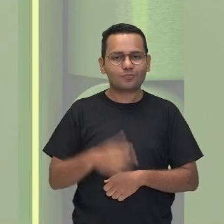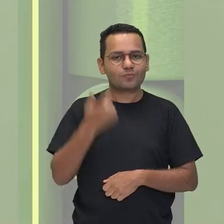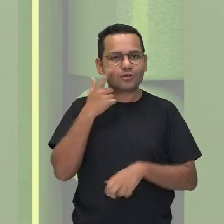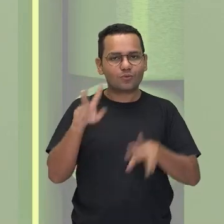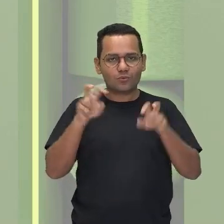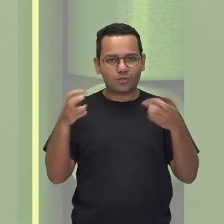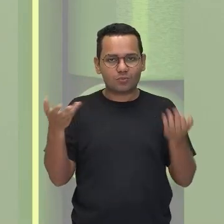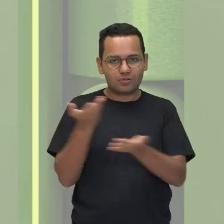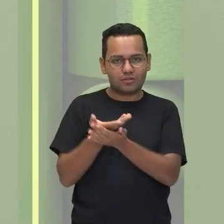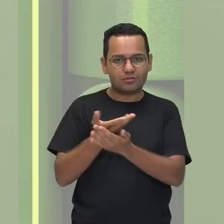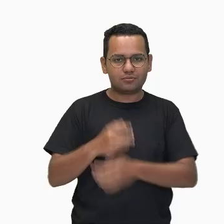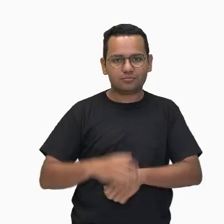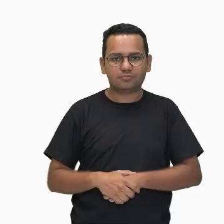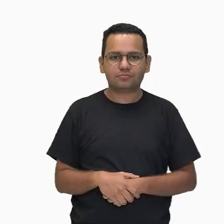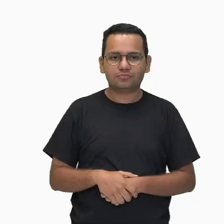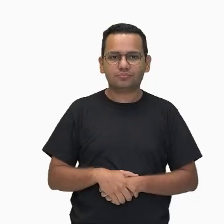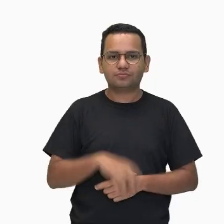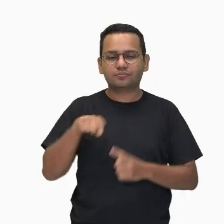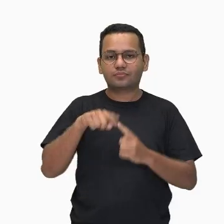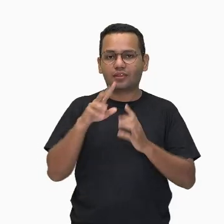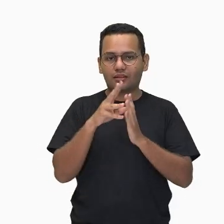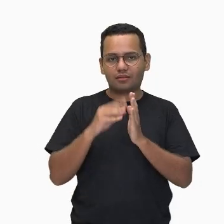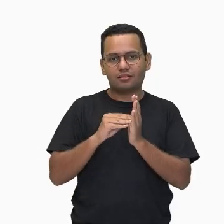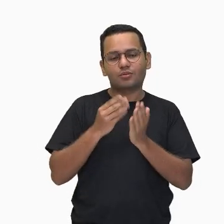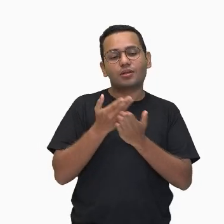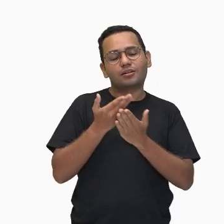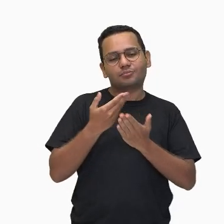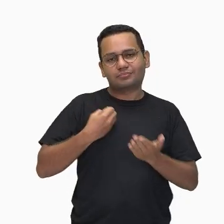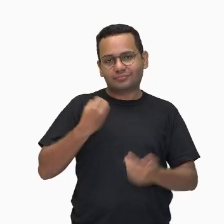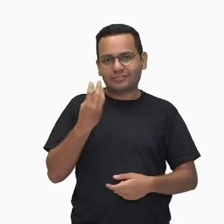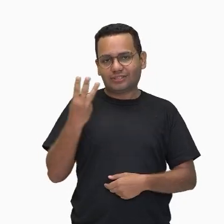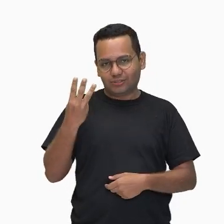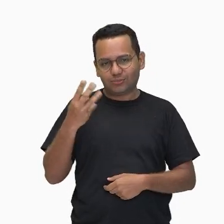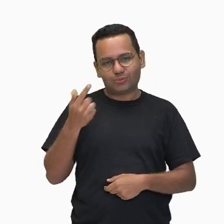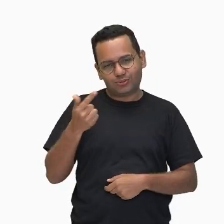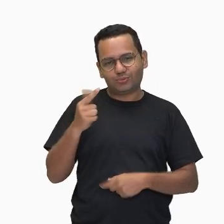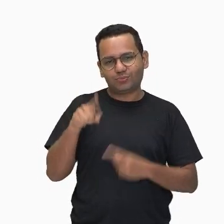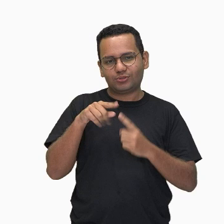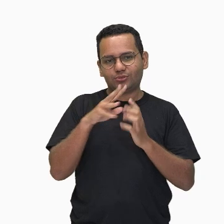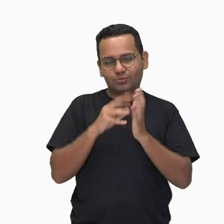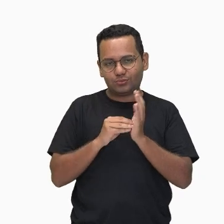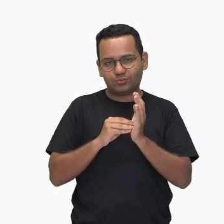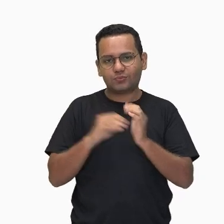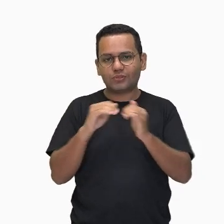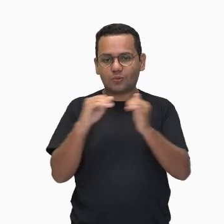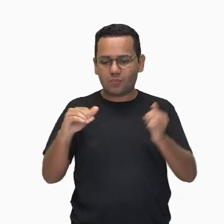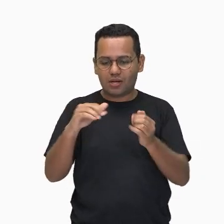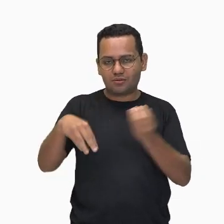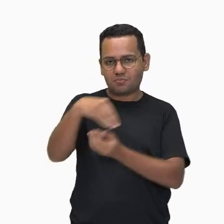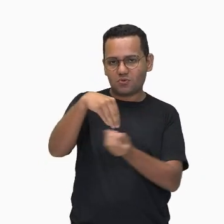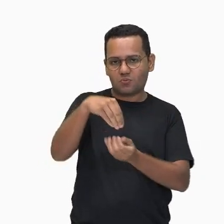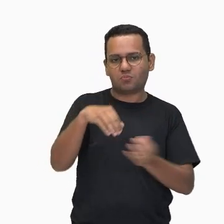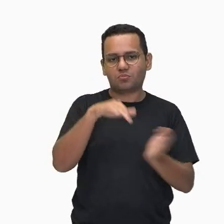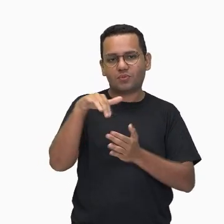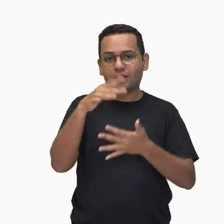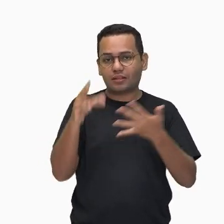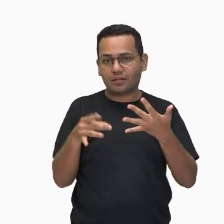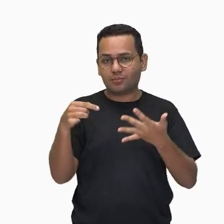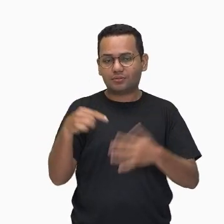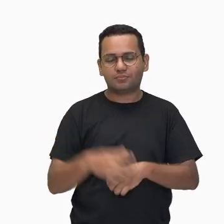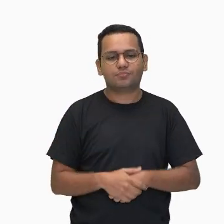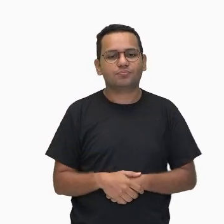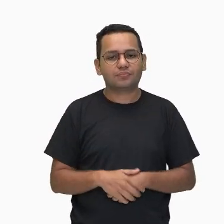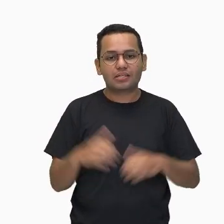de conhecimento da nossa aula? A aula 32 tem como objeto de conhecimento separação de misturas e o